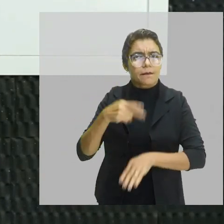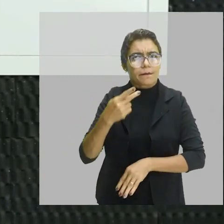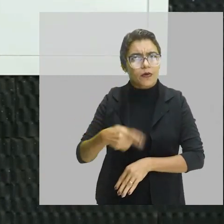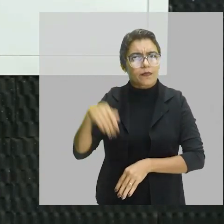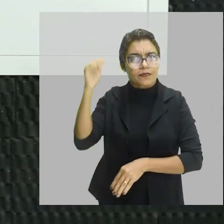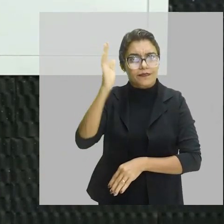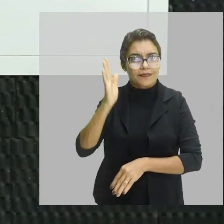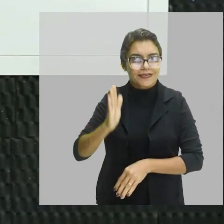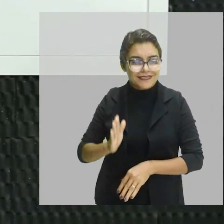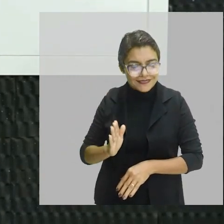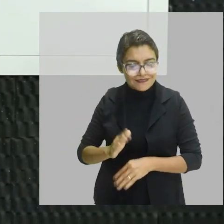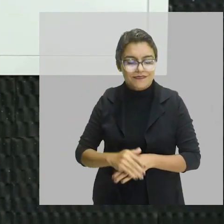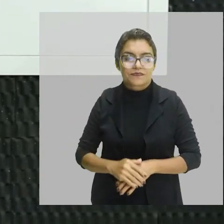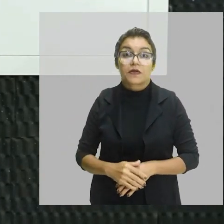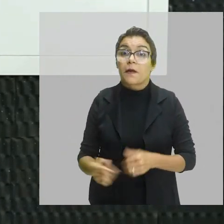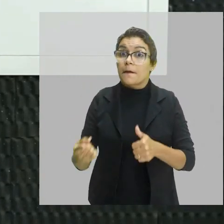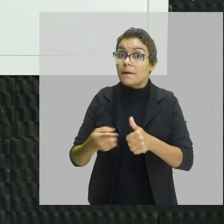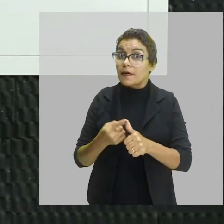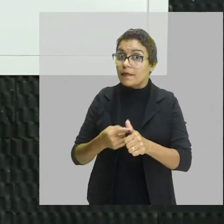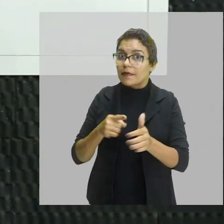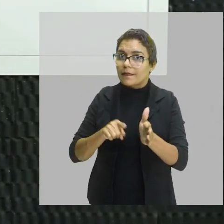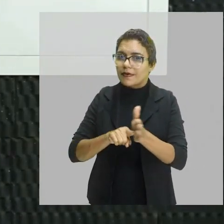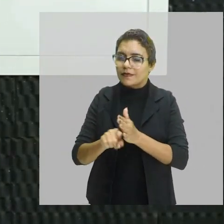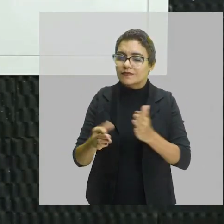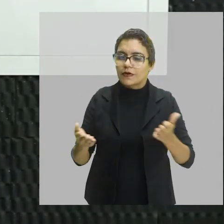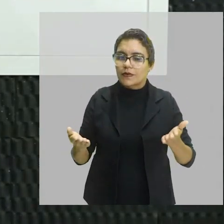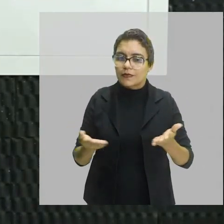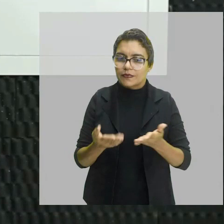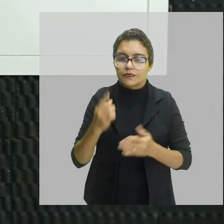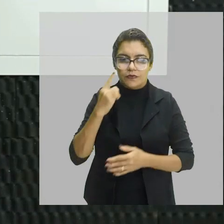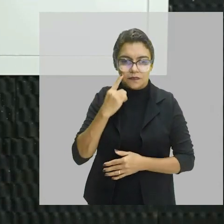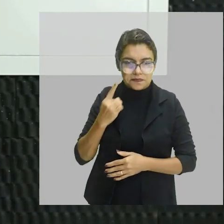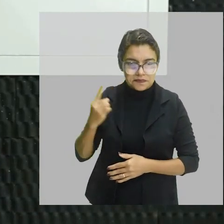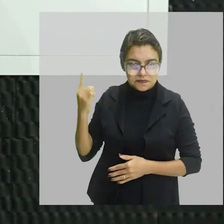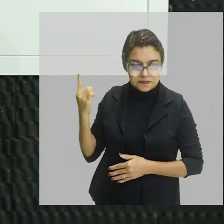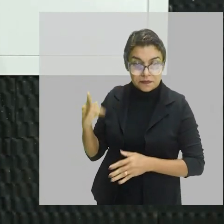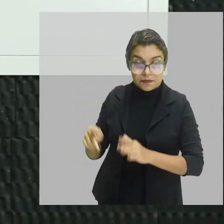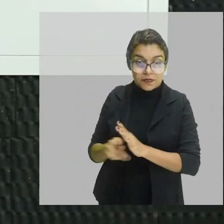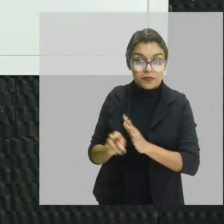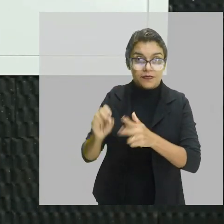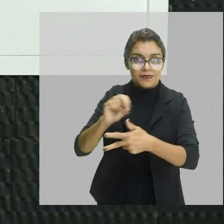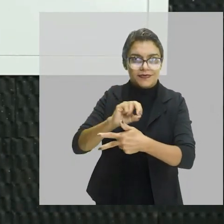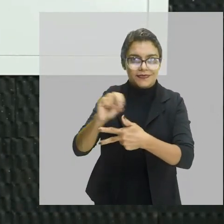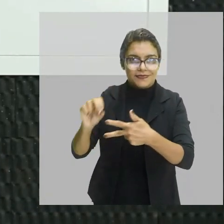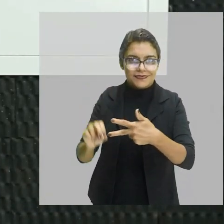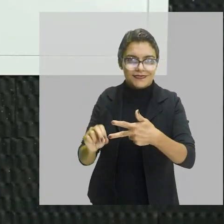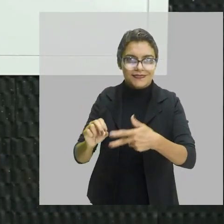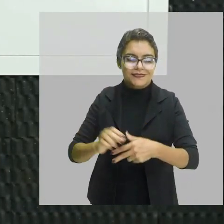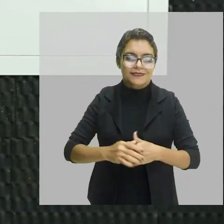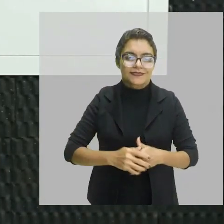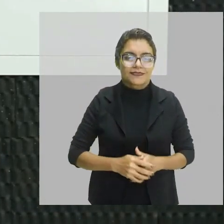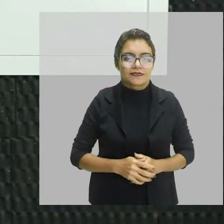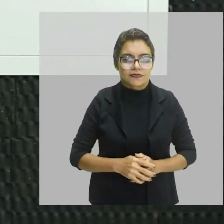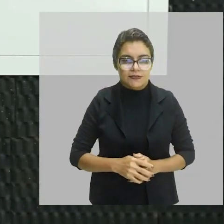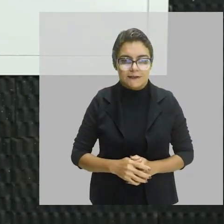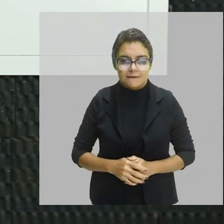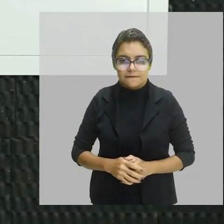certo? Então vamos lá para a primeira questão de hoje, né? Questão do Enem, certo? Então,